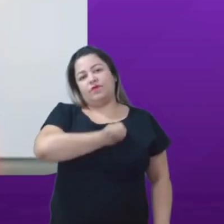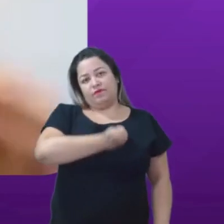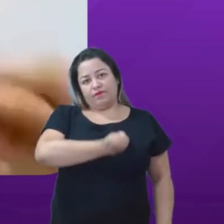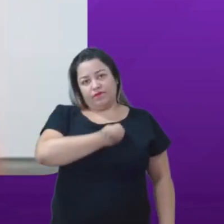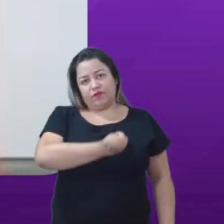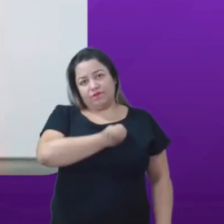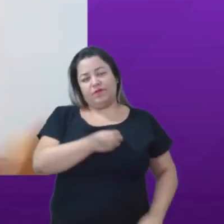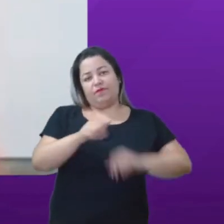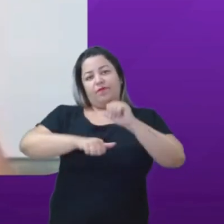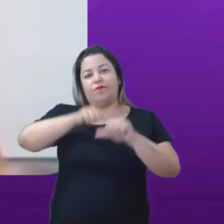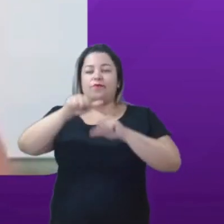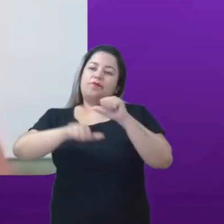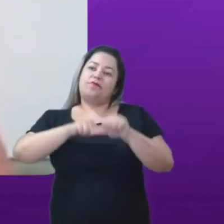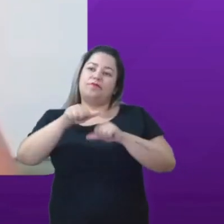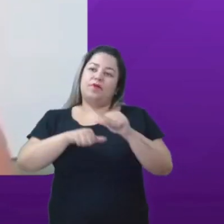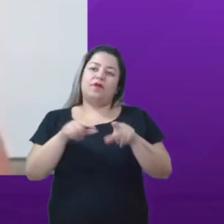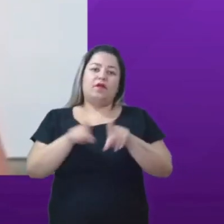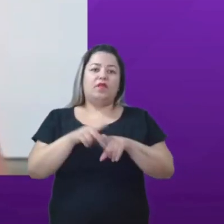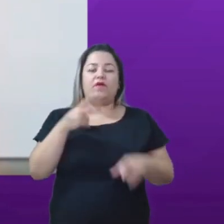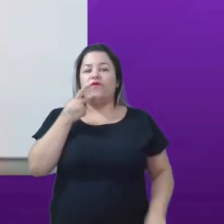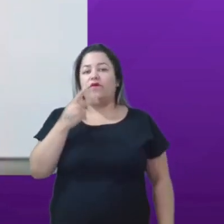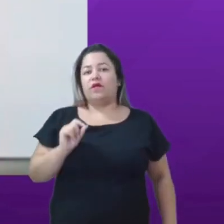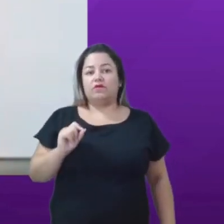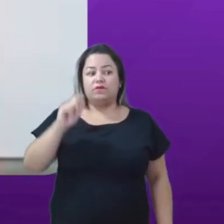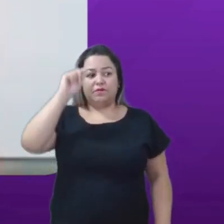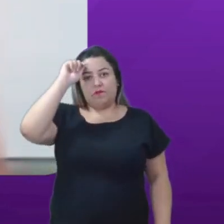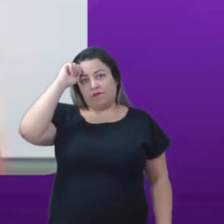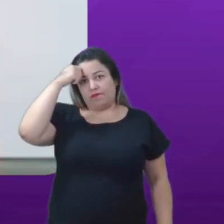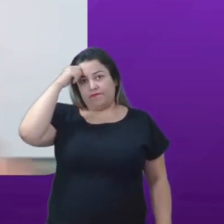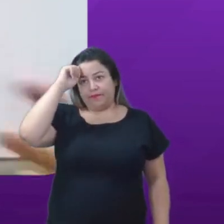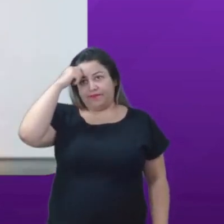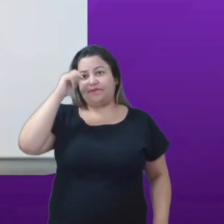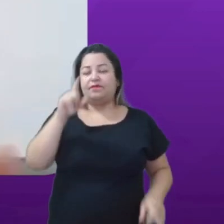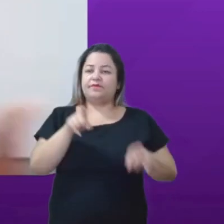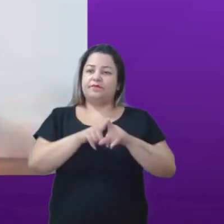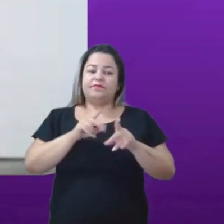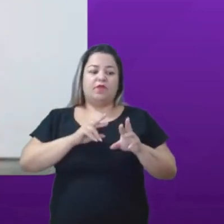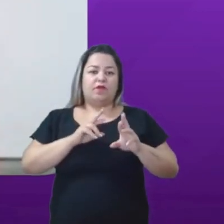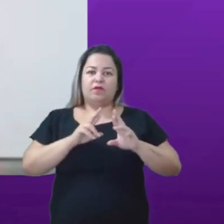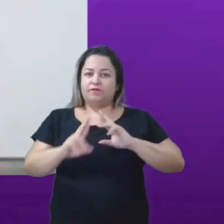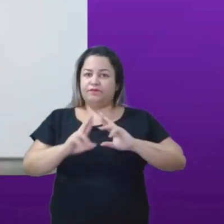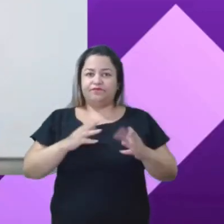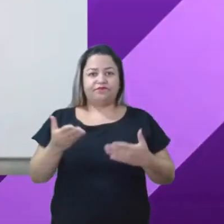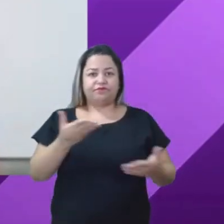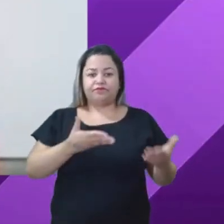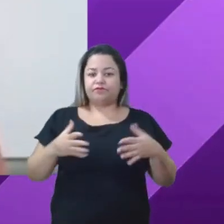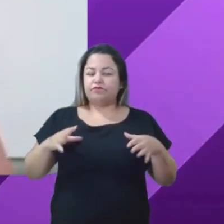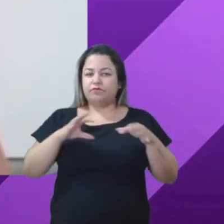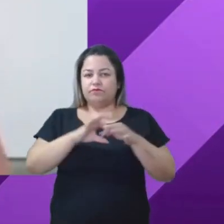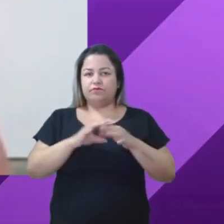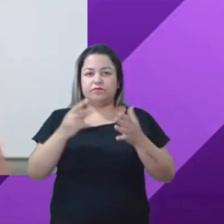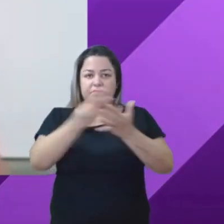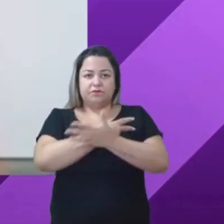ela modifica e ela dita a forma como o racismo se reproduz, se relaciona, enfim, onde a gente está.